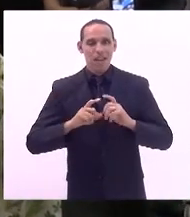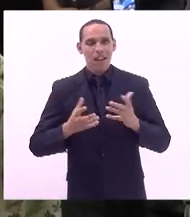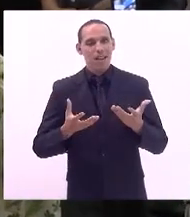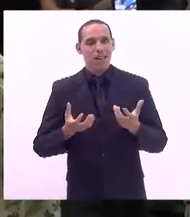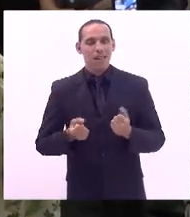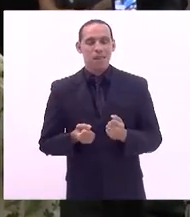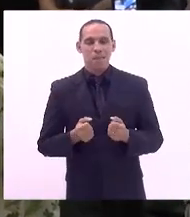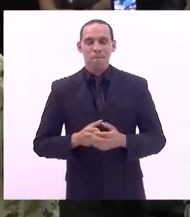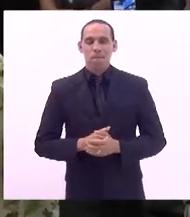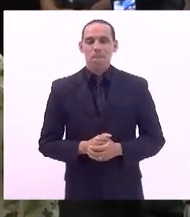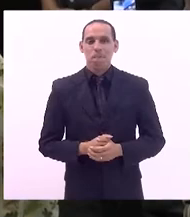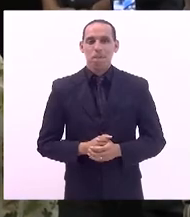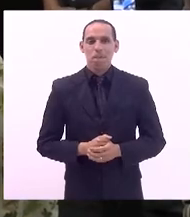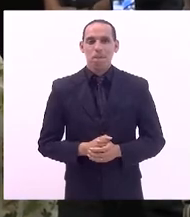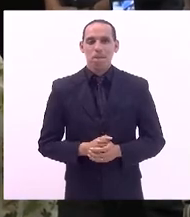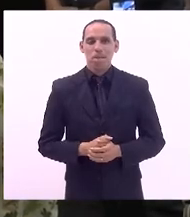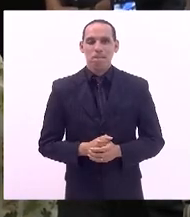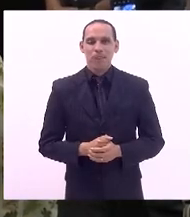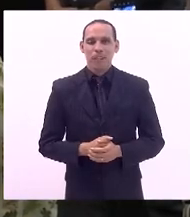medalha